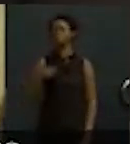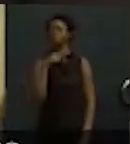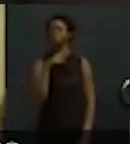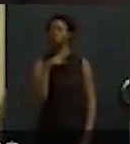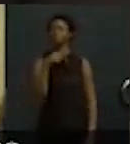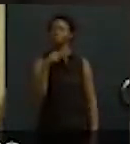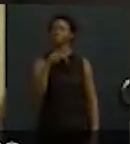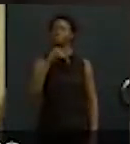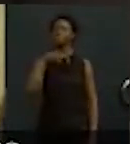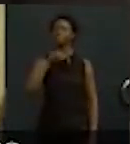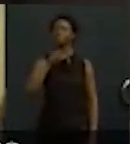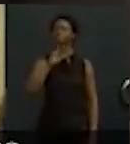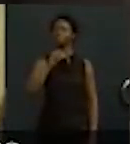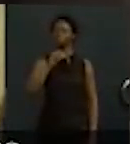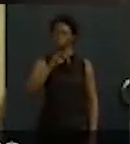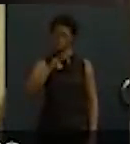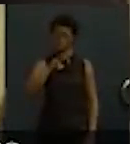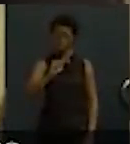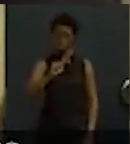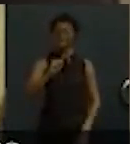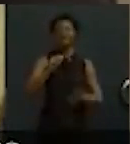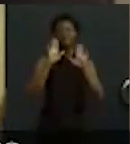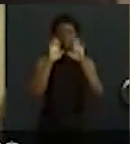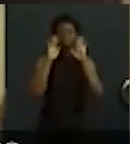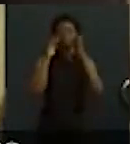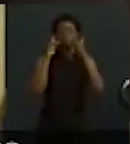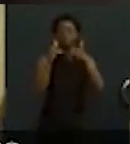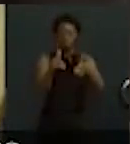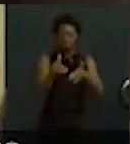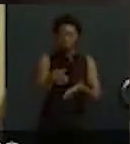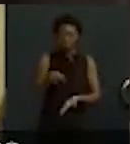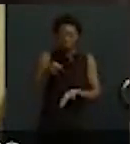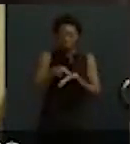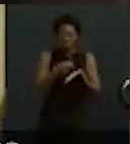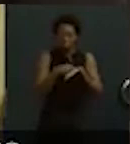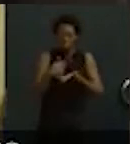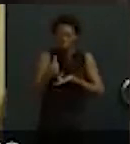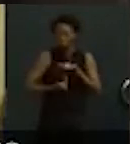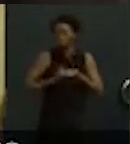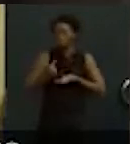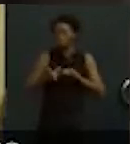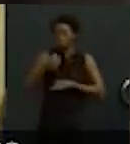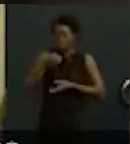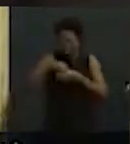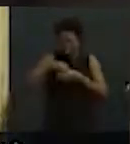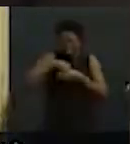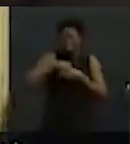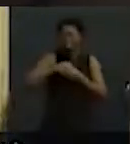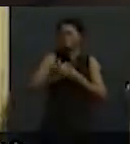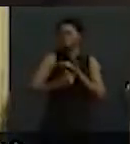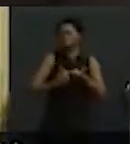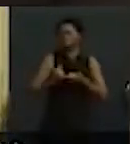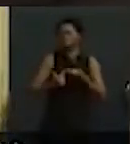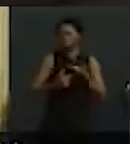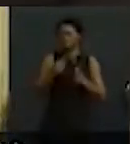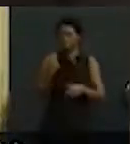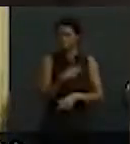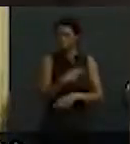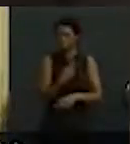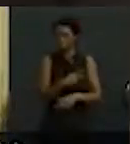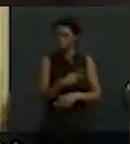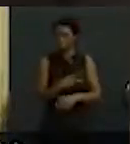aguerrida e centrada no seu dever institucional, no âmbito interno, dedicou-se a áreas e contextos